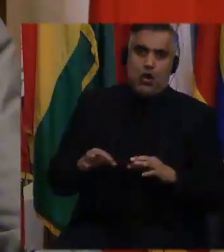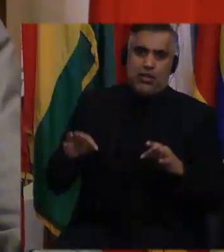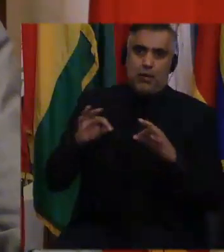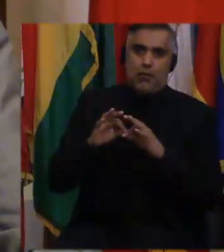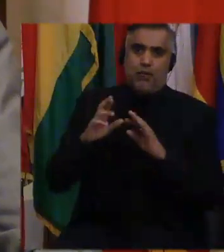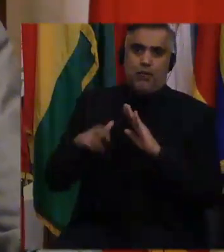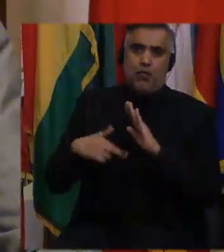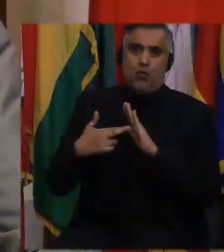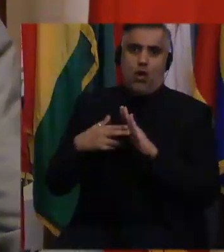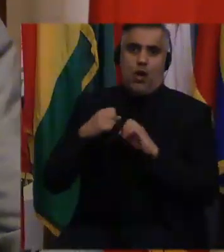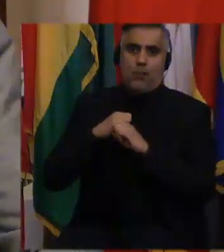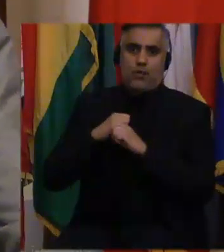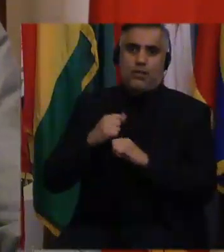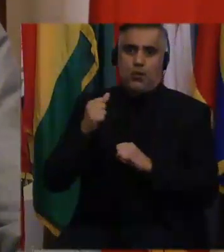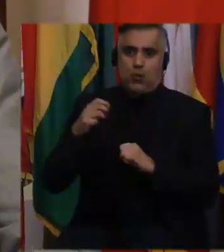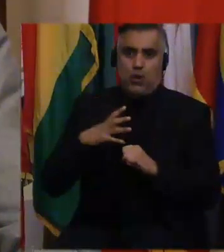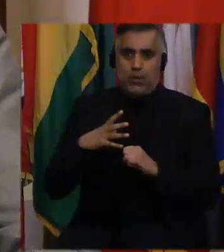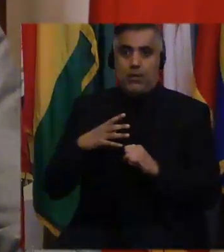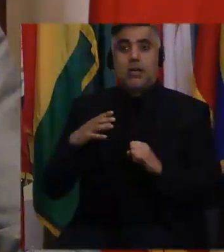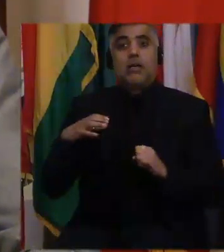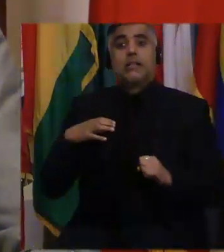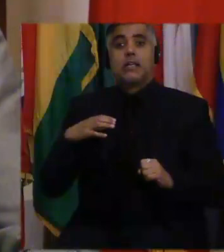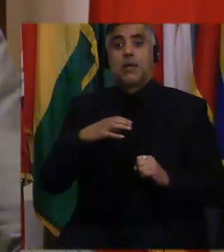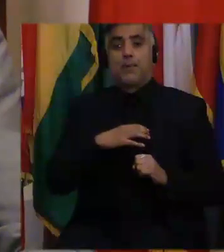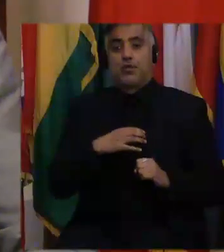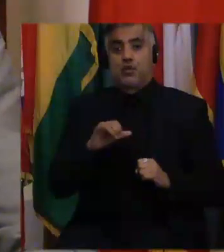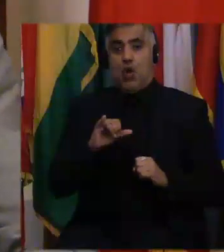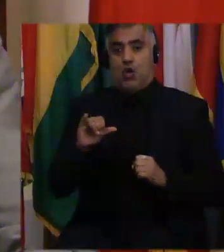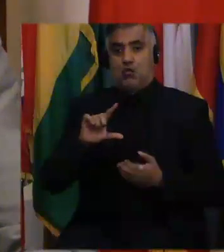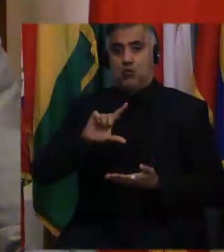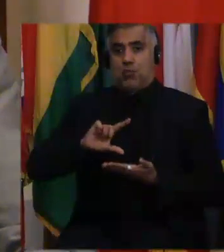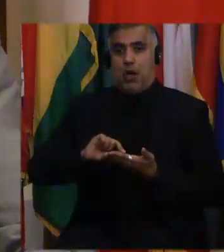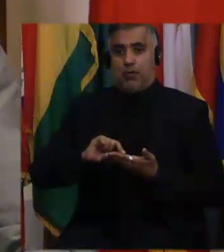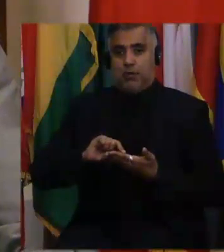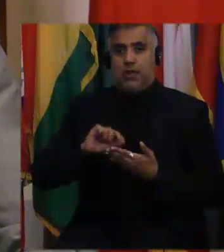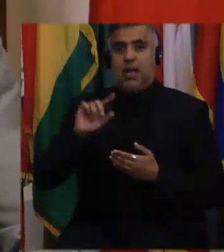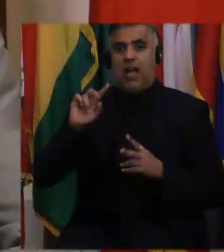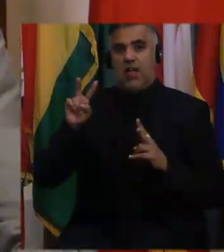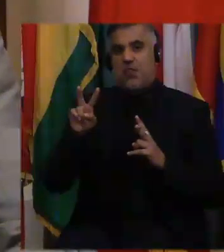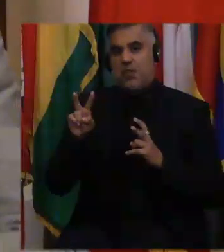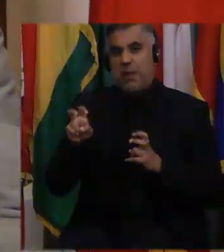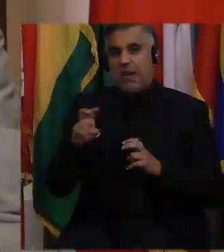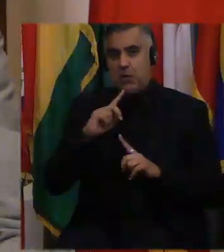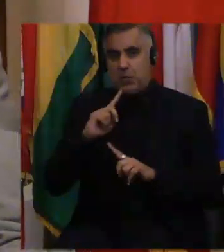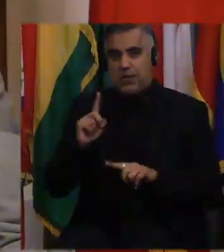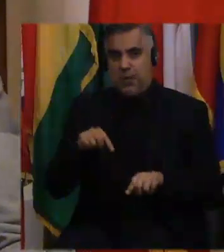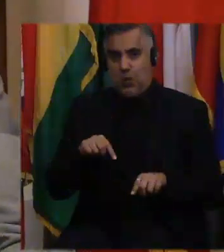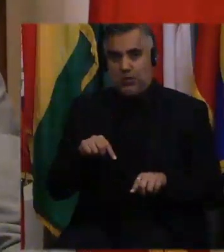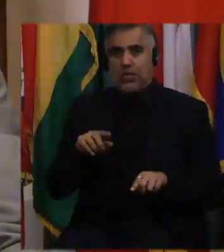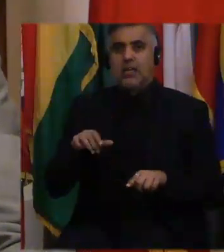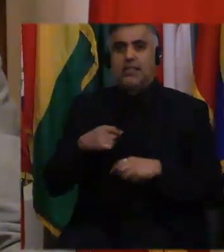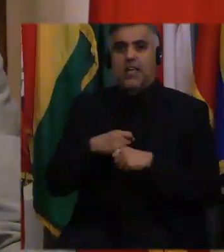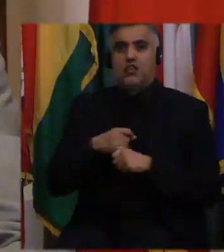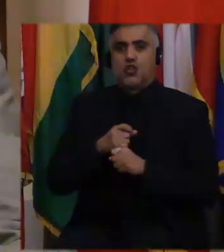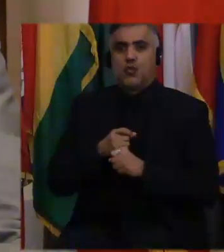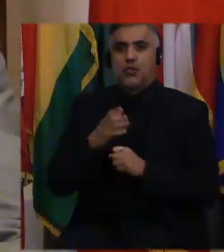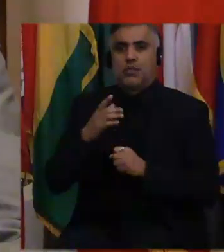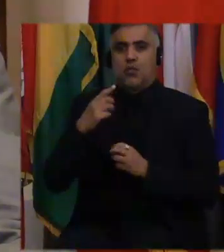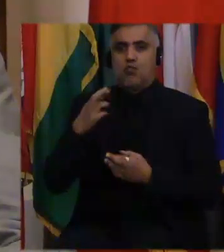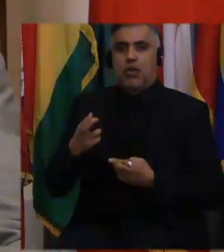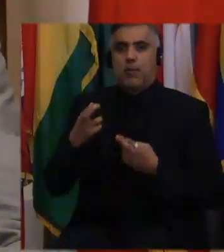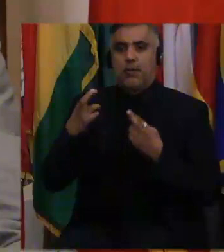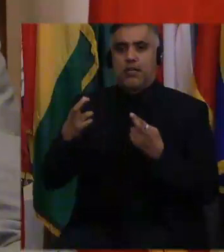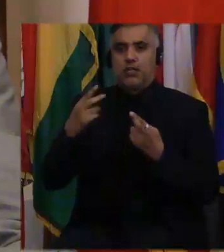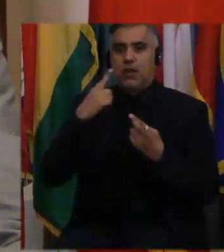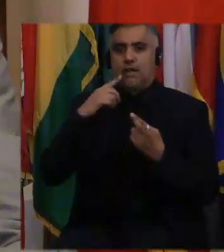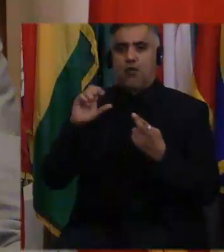mulheres. A Comissão também publica informes temáticos, e nesses informes temáticos genera algumas recomendações aos Estados.